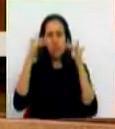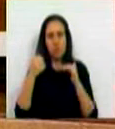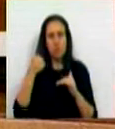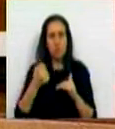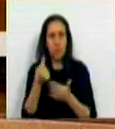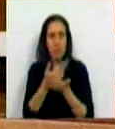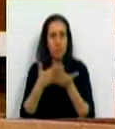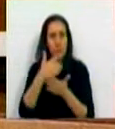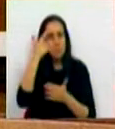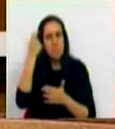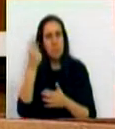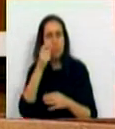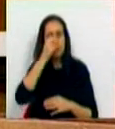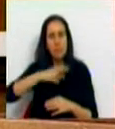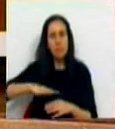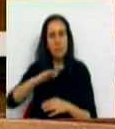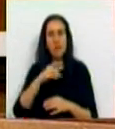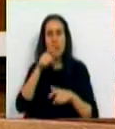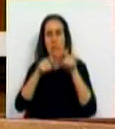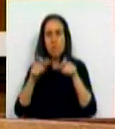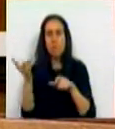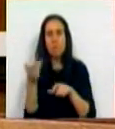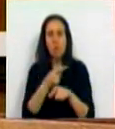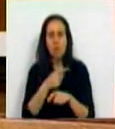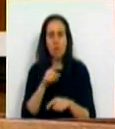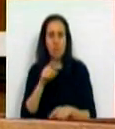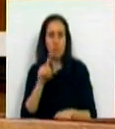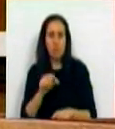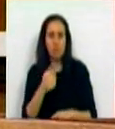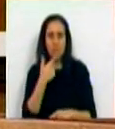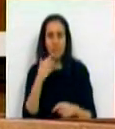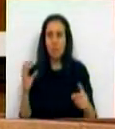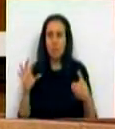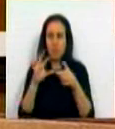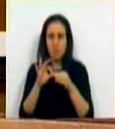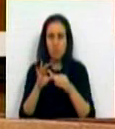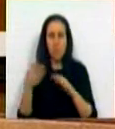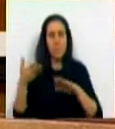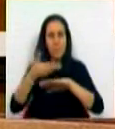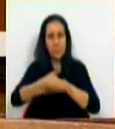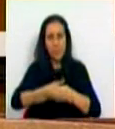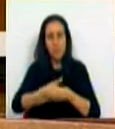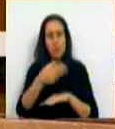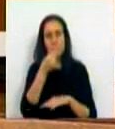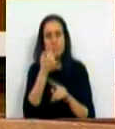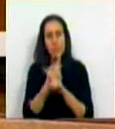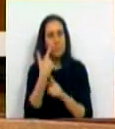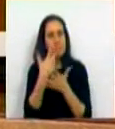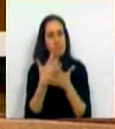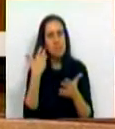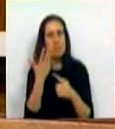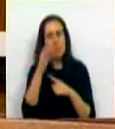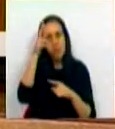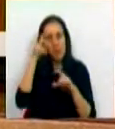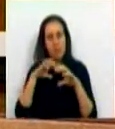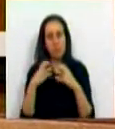razões económicas, ambientais, demográficas, tanto mais quando tem ligação direta à produção de um produto emblemático como é o queijo